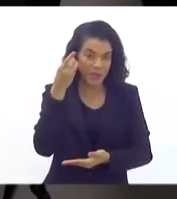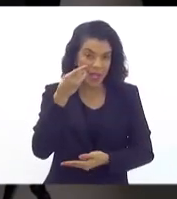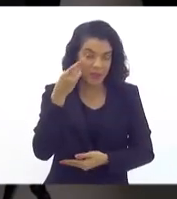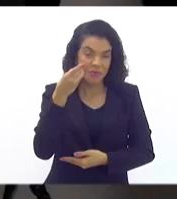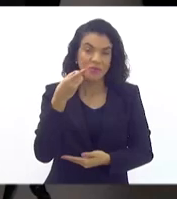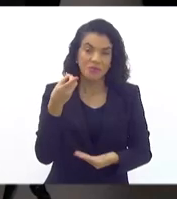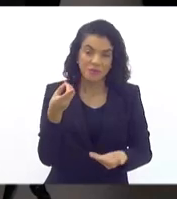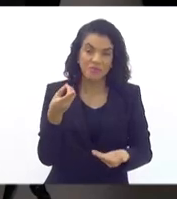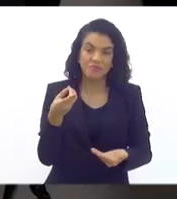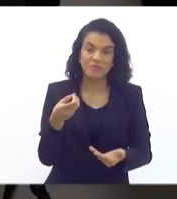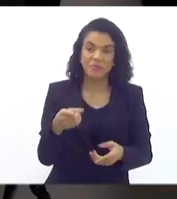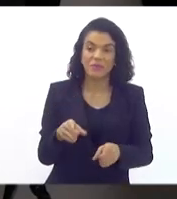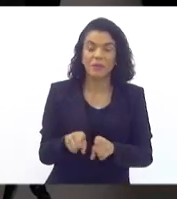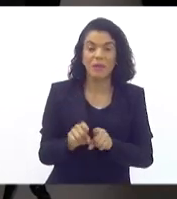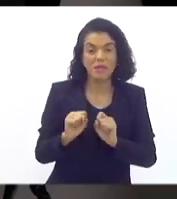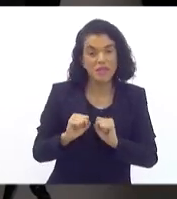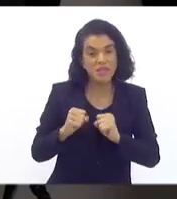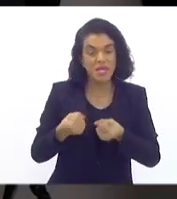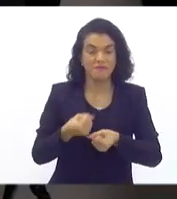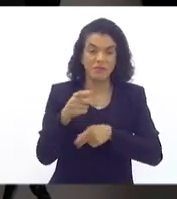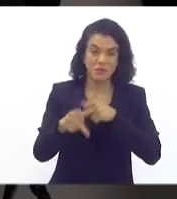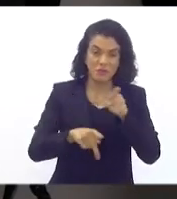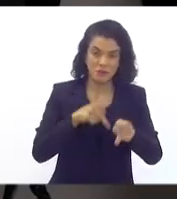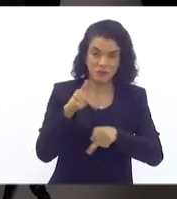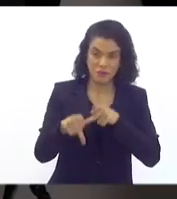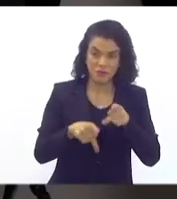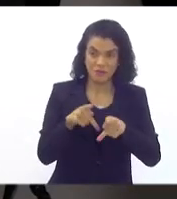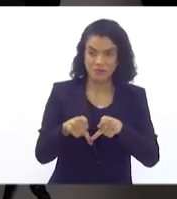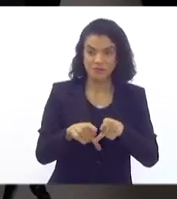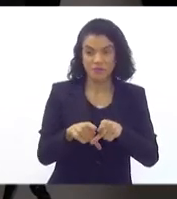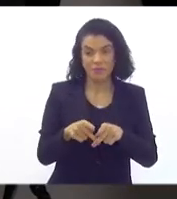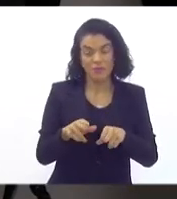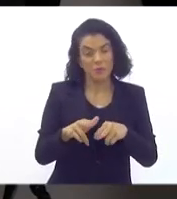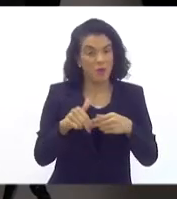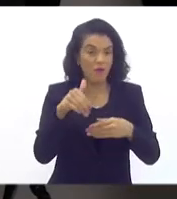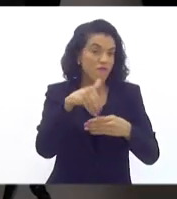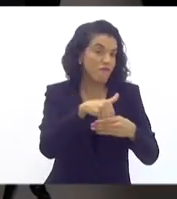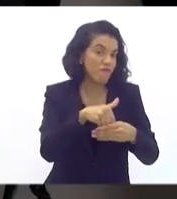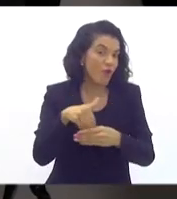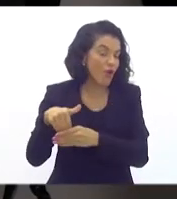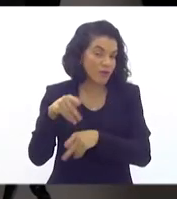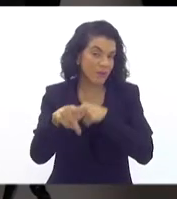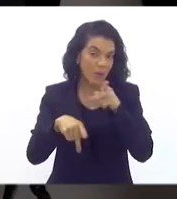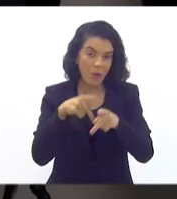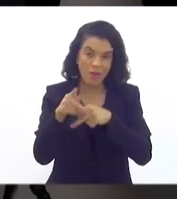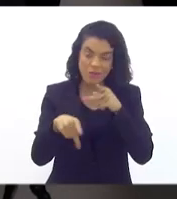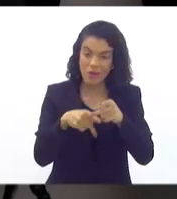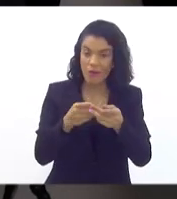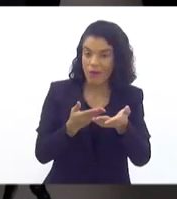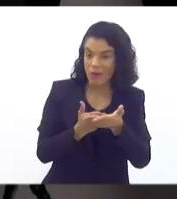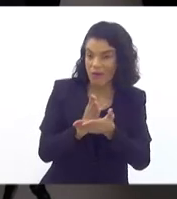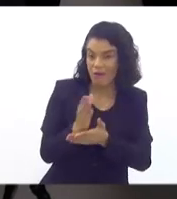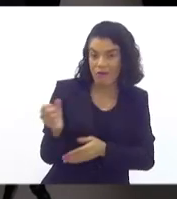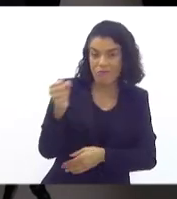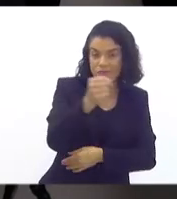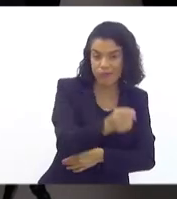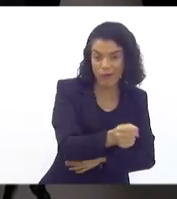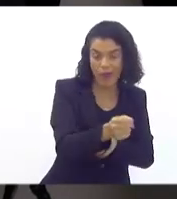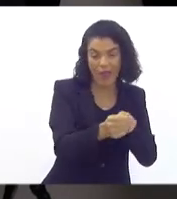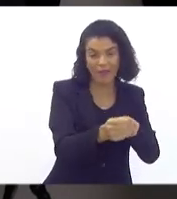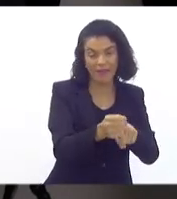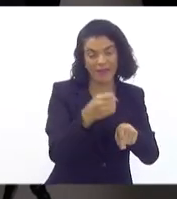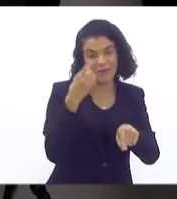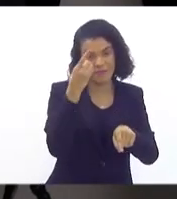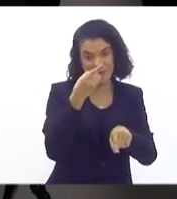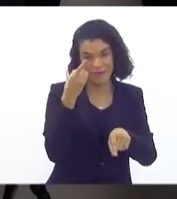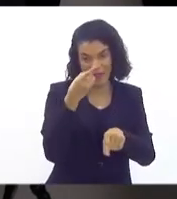enquanto a Defensores da população afinal de contas o voto da da sociedade que nos coloca aqui e